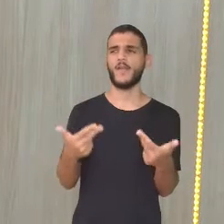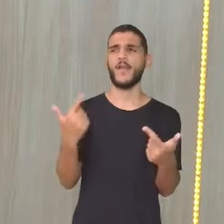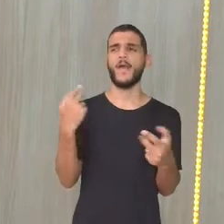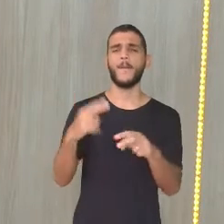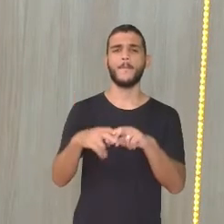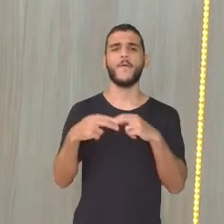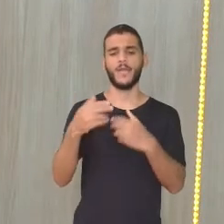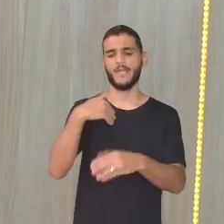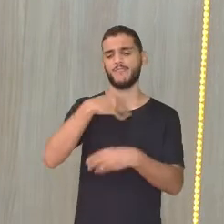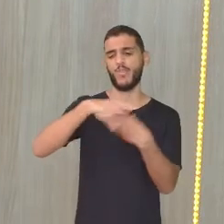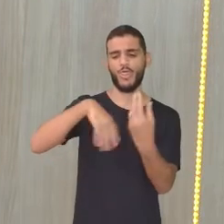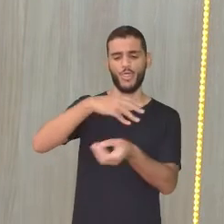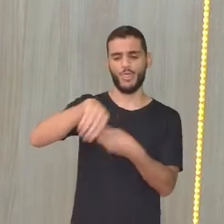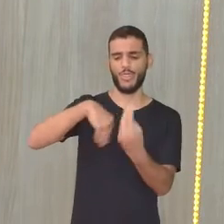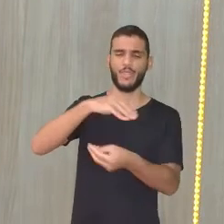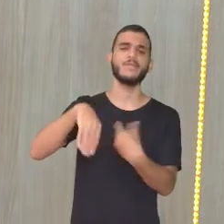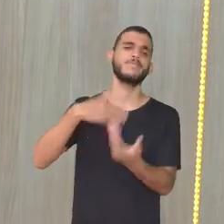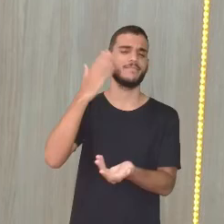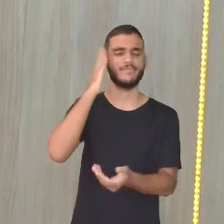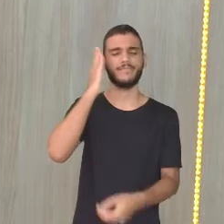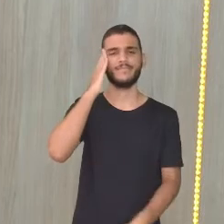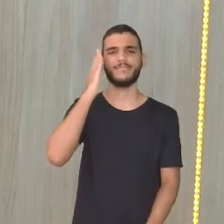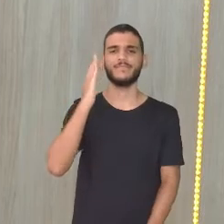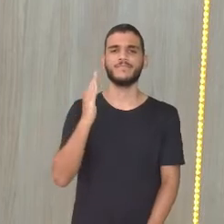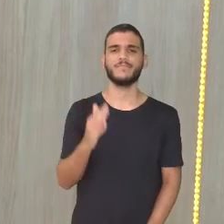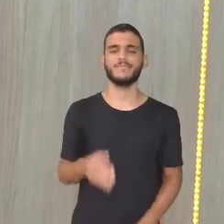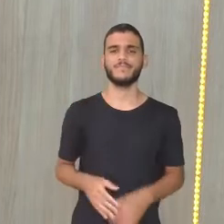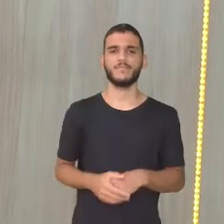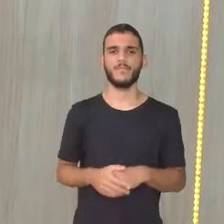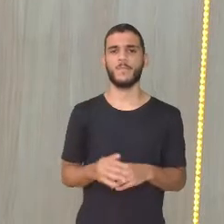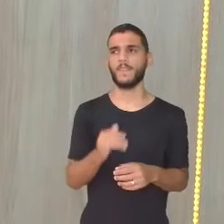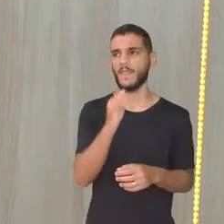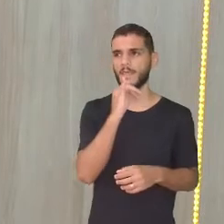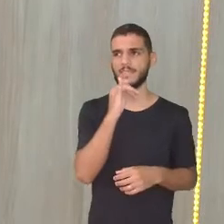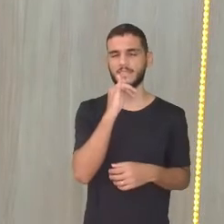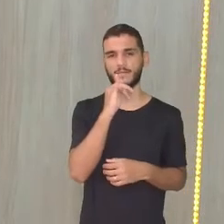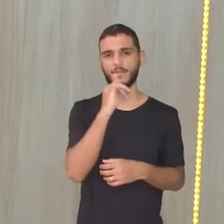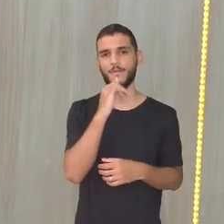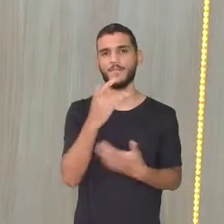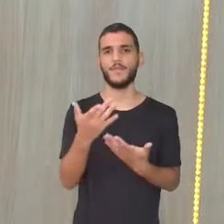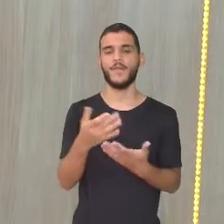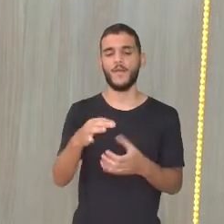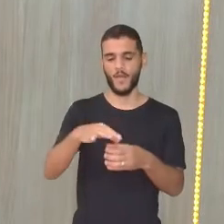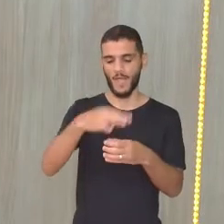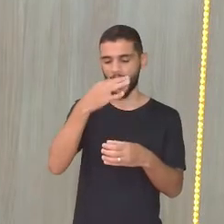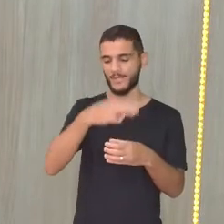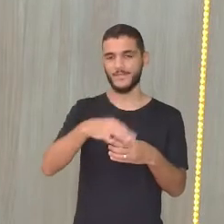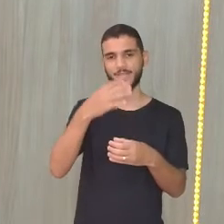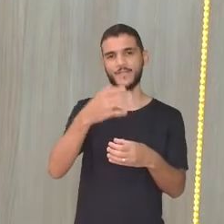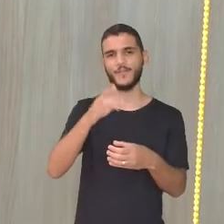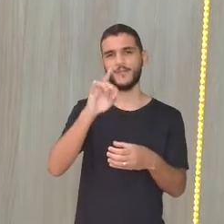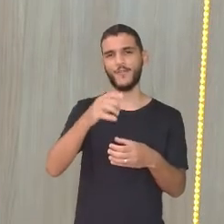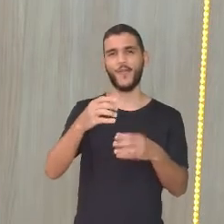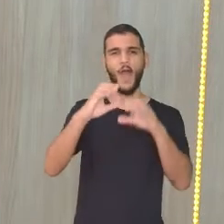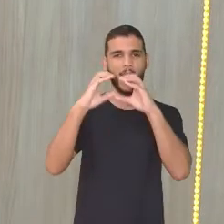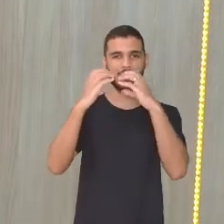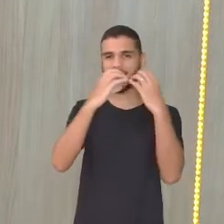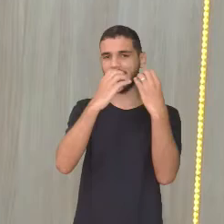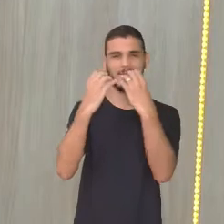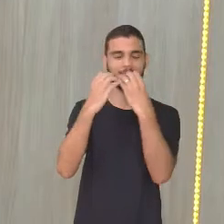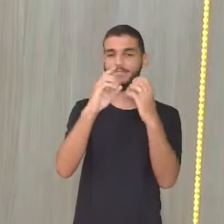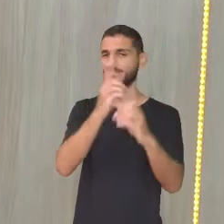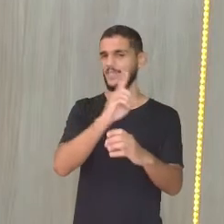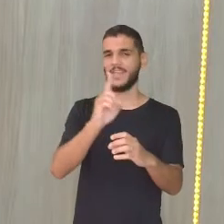está misturado. Então, os produtos, por exemplo, o salgadinho de milho, ele não é só de milho Não, mais, né? tem muita Você vai coisa ter ali. ali, tem muita coisa que é